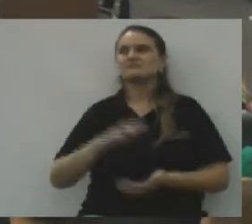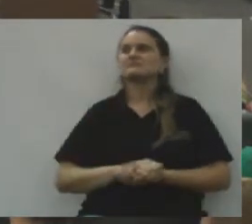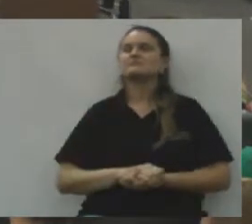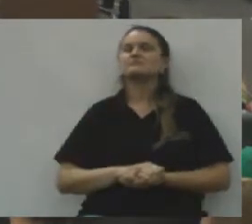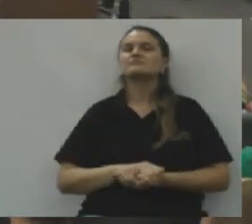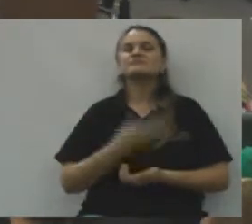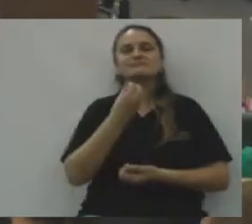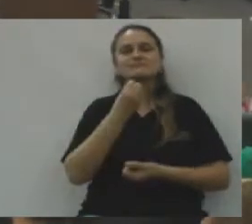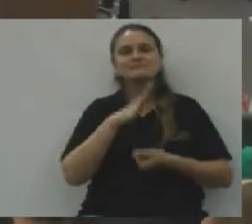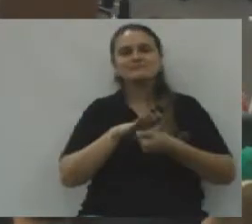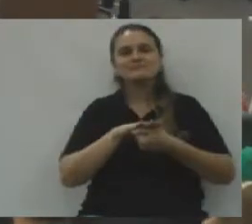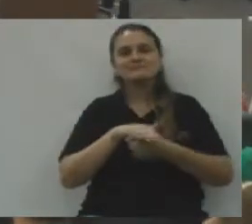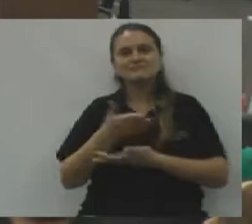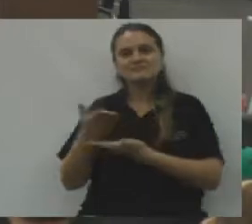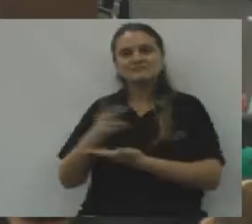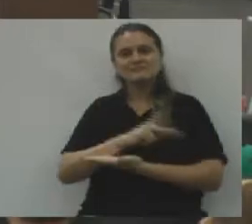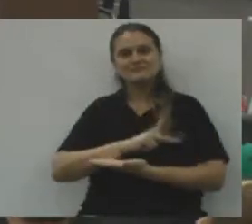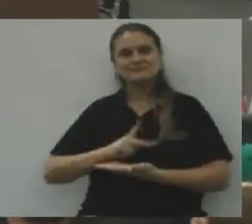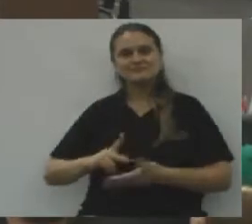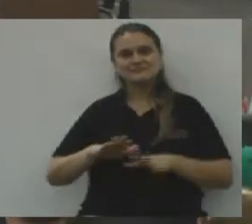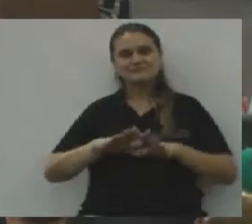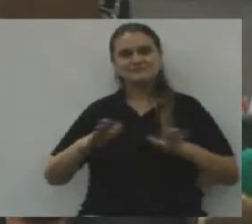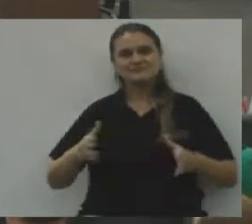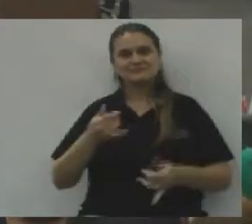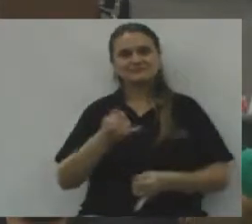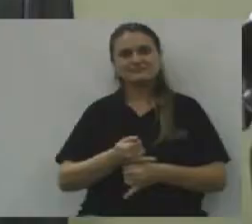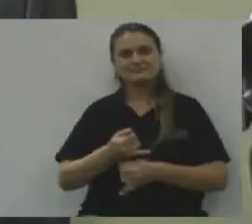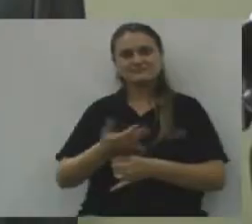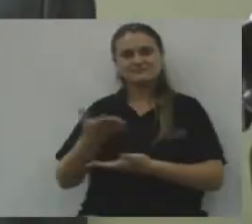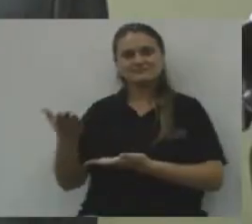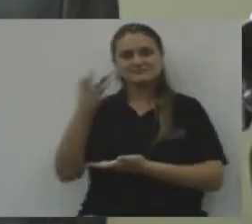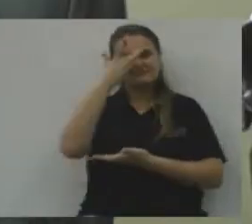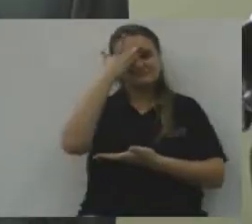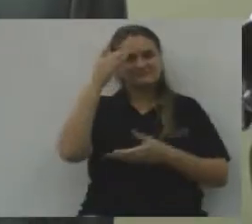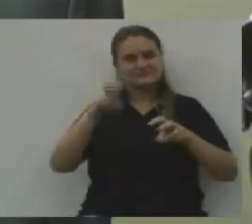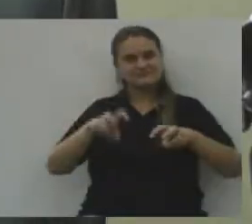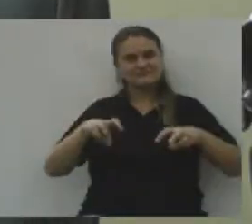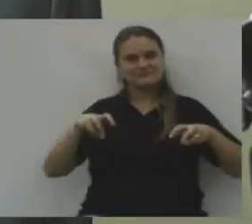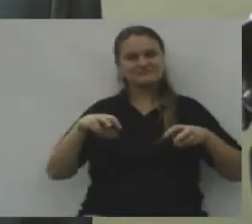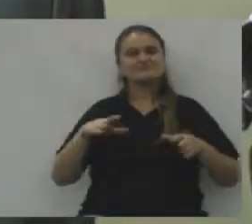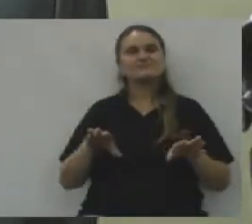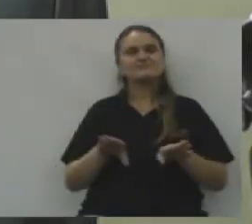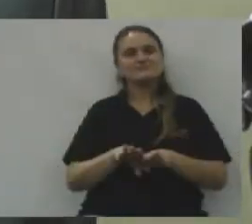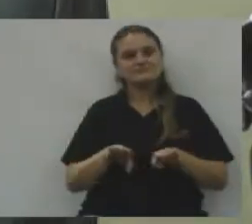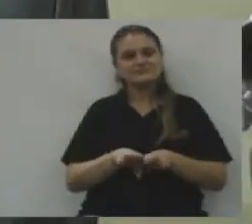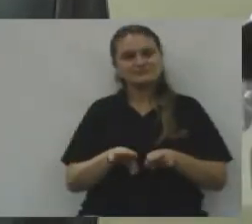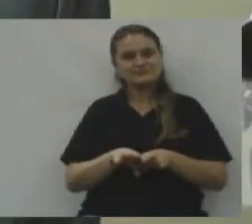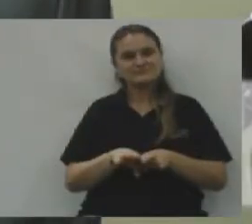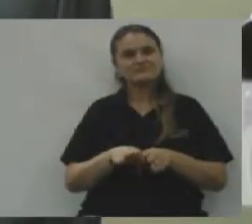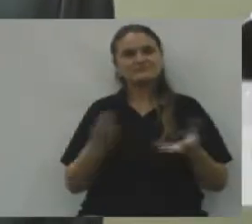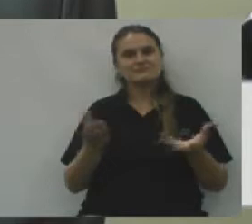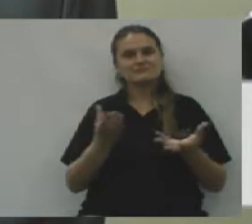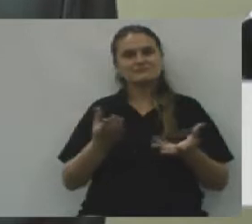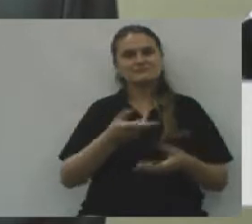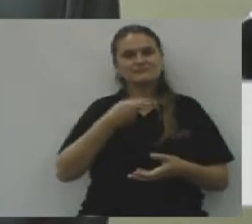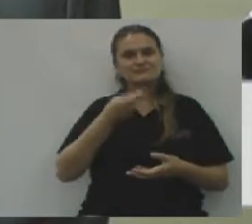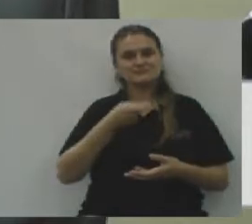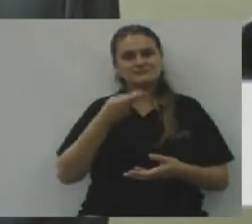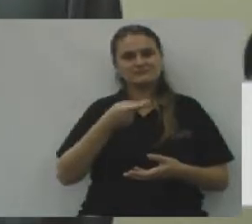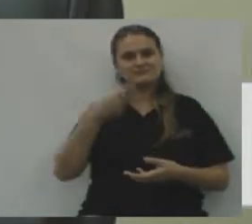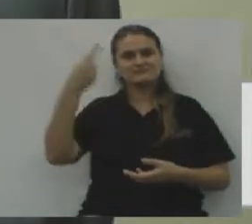Boa noite a todos, boa noite, senhor presidente, mesa diretora, vereadores, vereadora, público aqui presente. Eu não poderia deixar de falar alguma coisa.